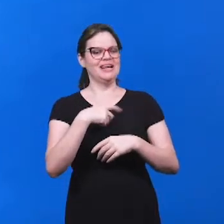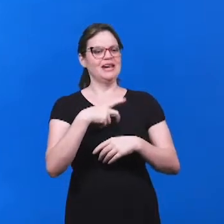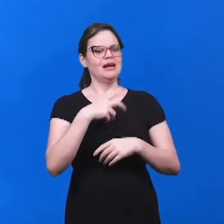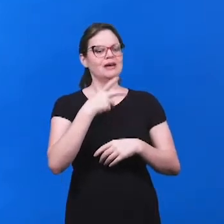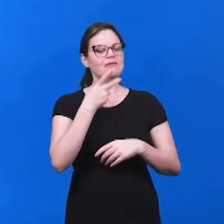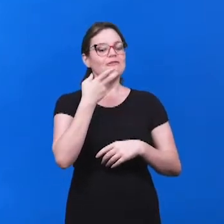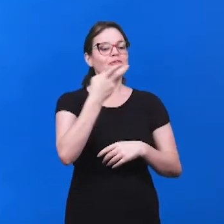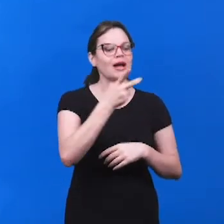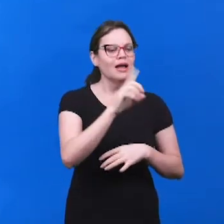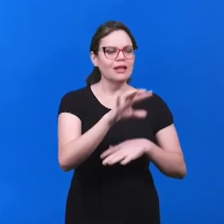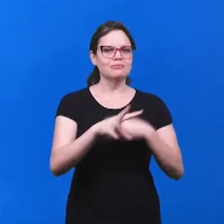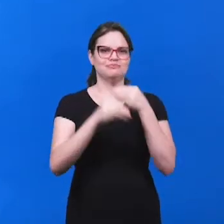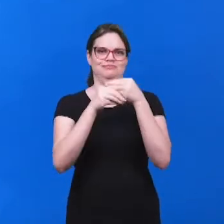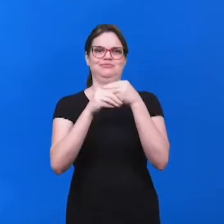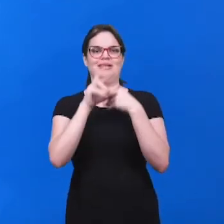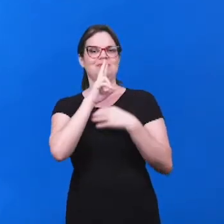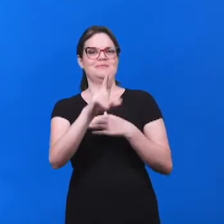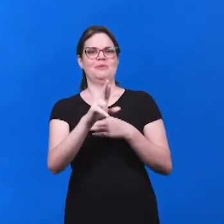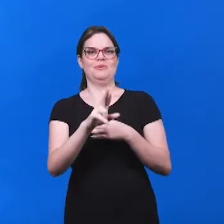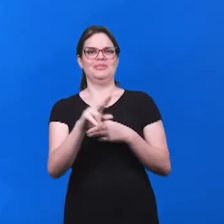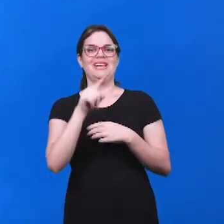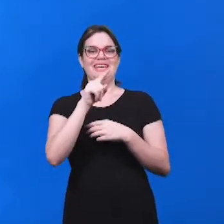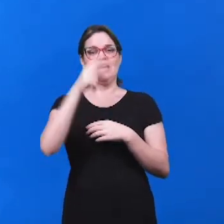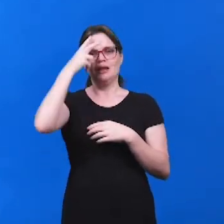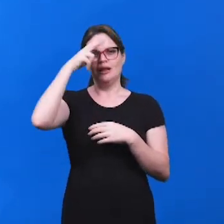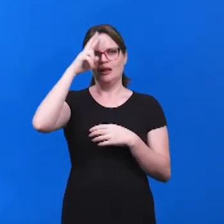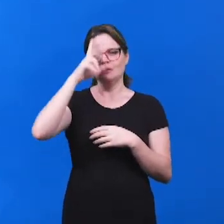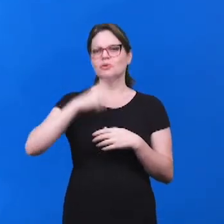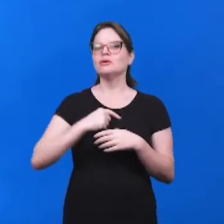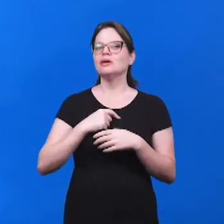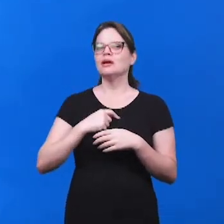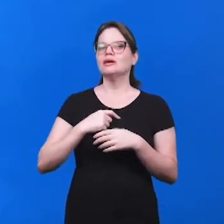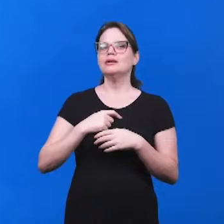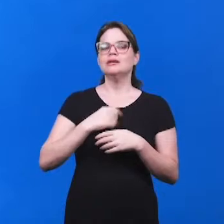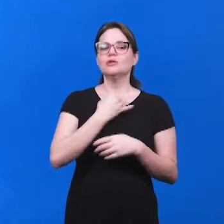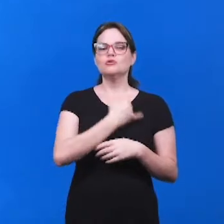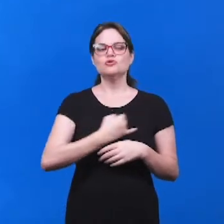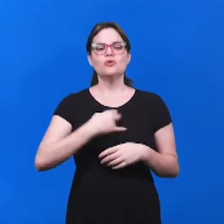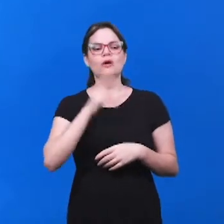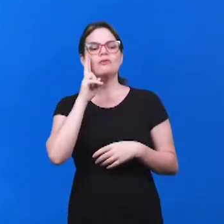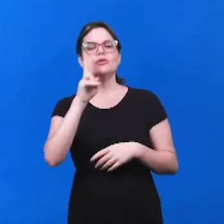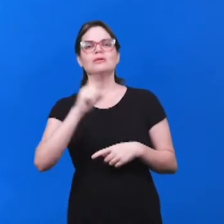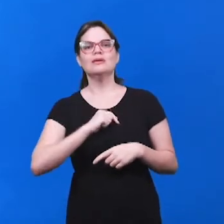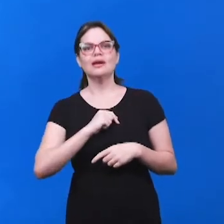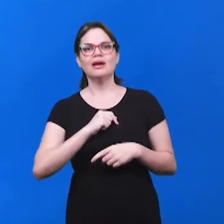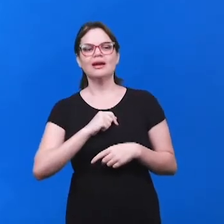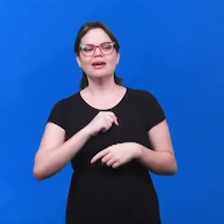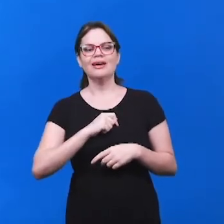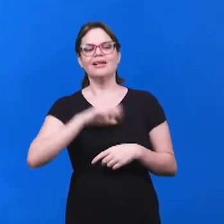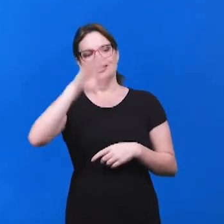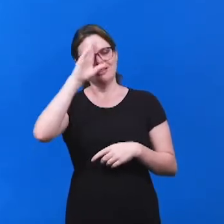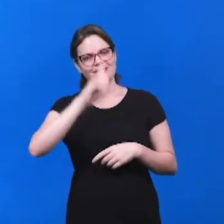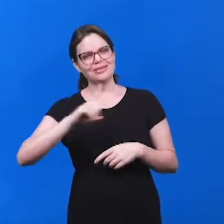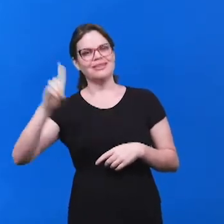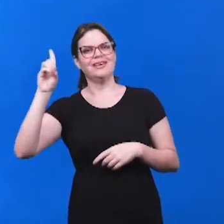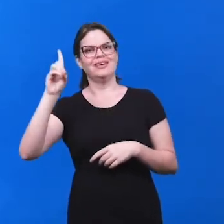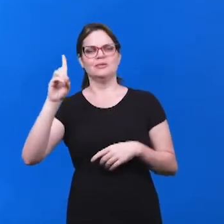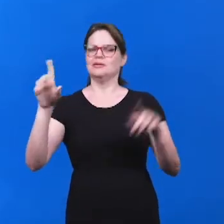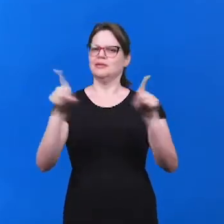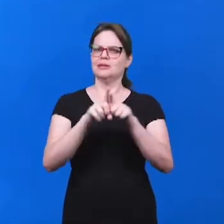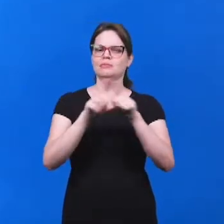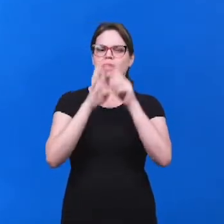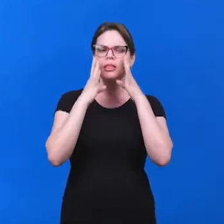de que João testificou da palavra de Deus, né, Melissa? Também o testemunho de João foi a respeito